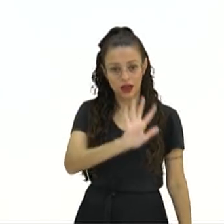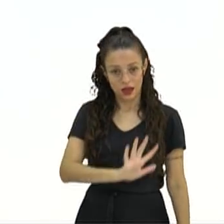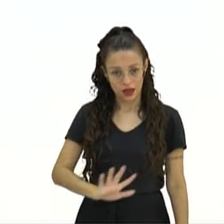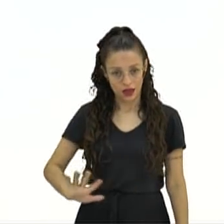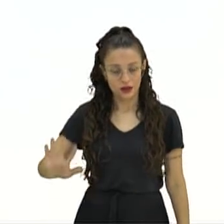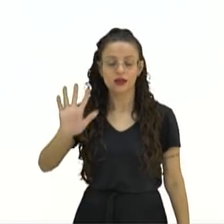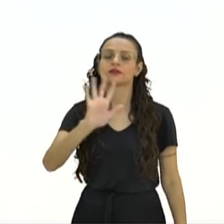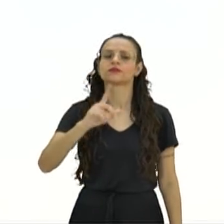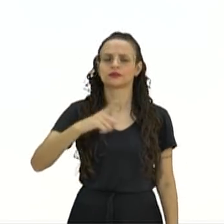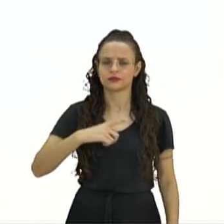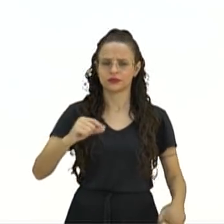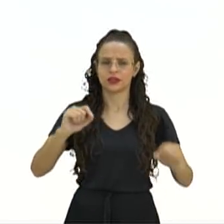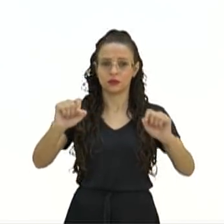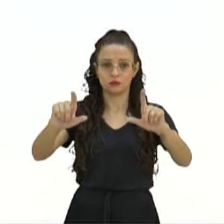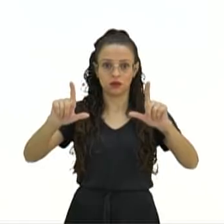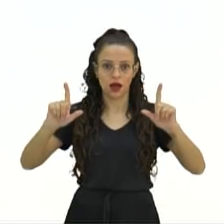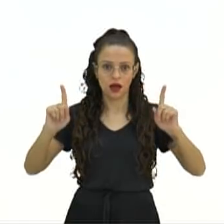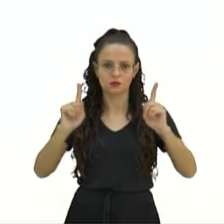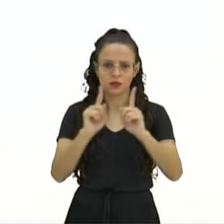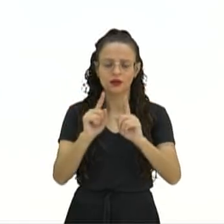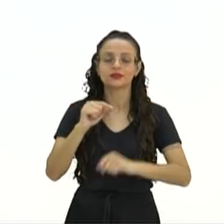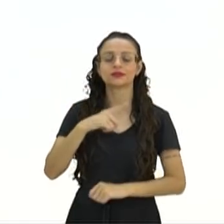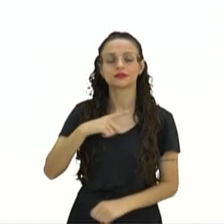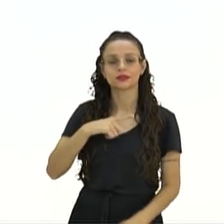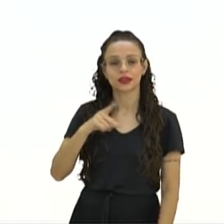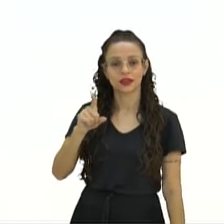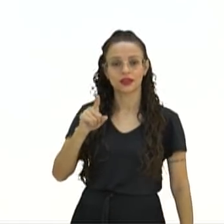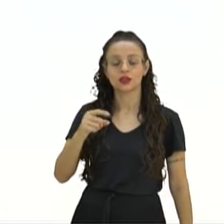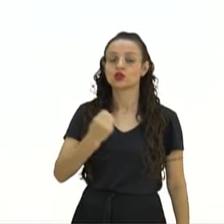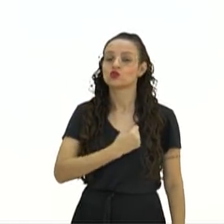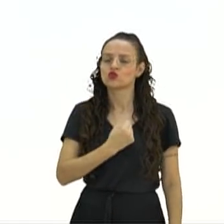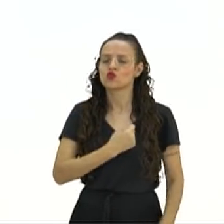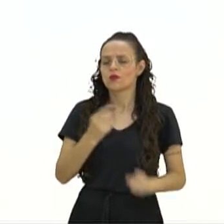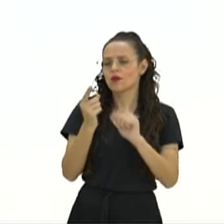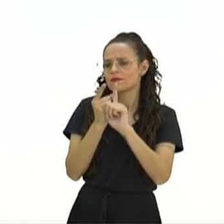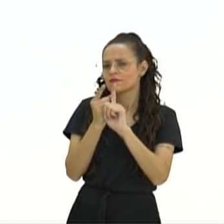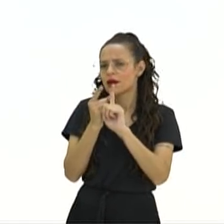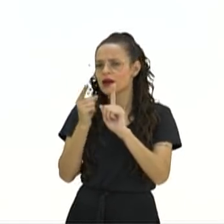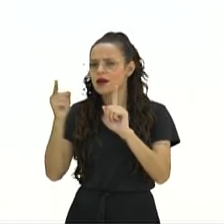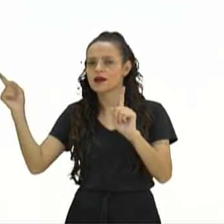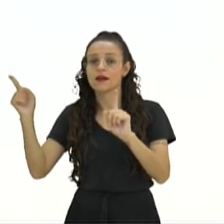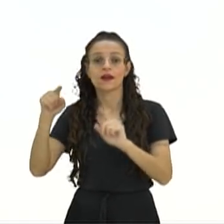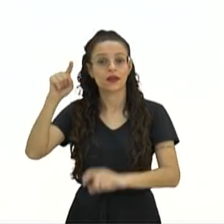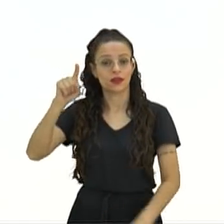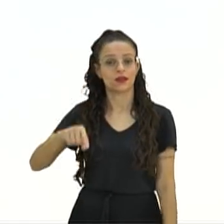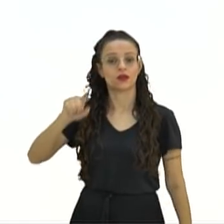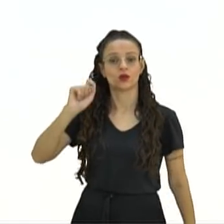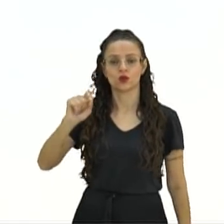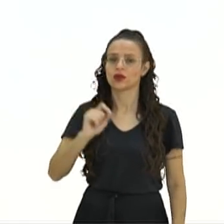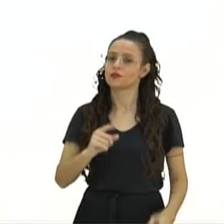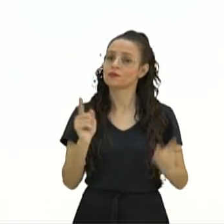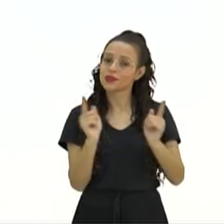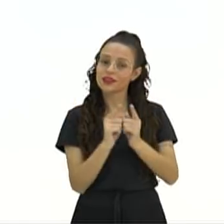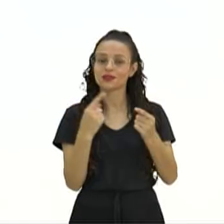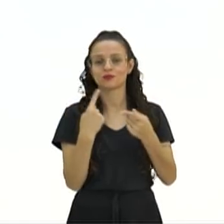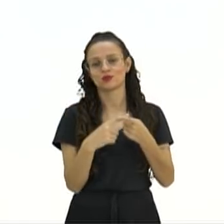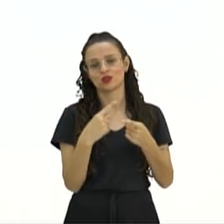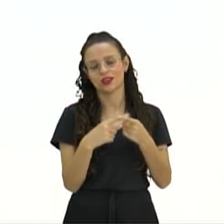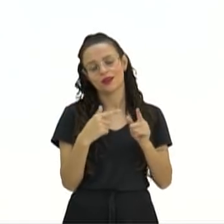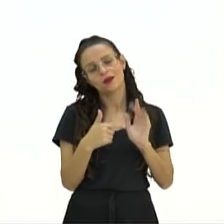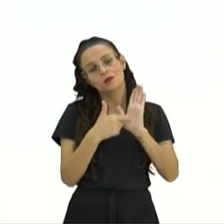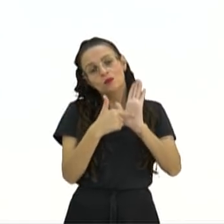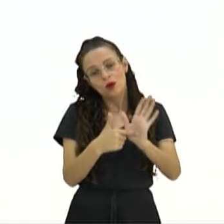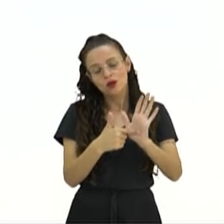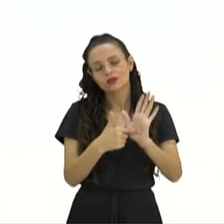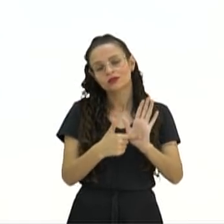determinada escala, onde o denominador dessa escala aqui é grande, então eu digo que ela é uma escala pequena, na verdade, porque vai